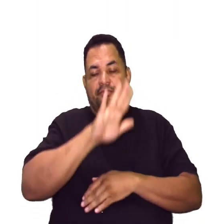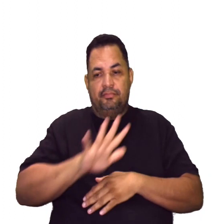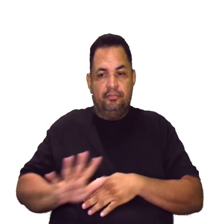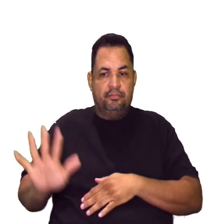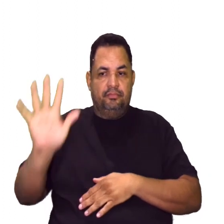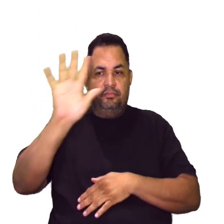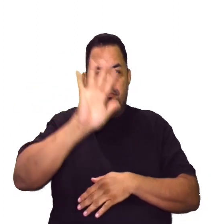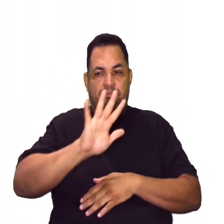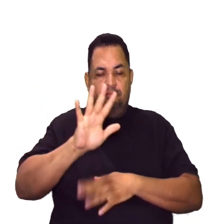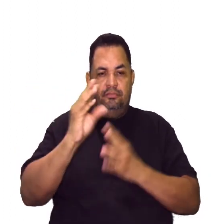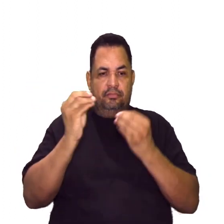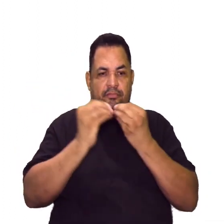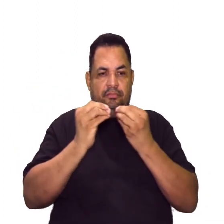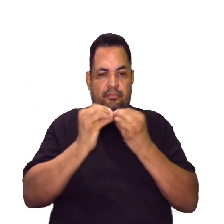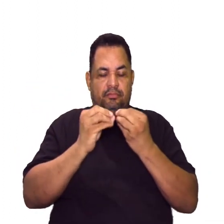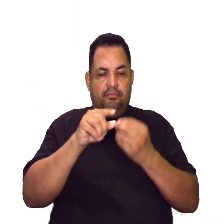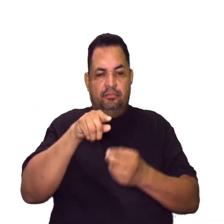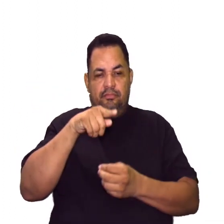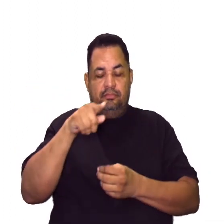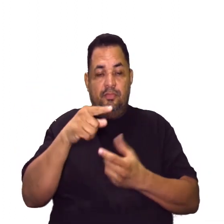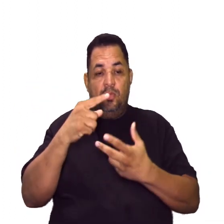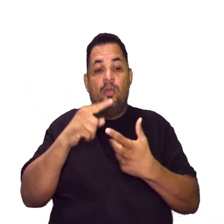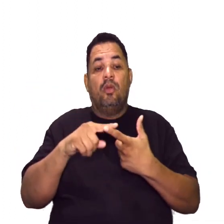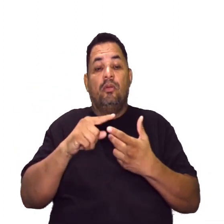espaciais dessas moléculas são,